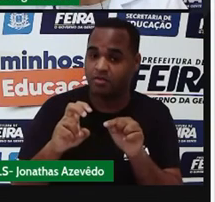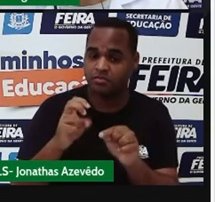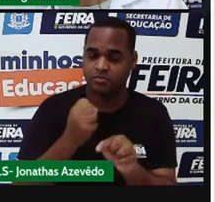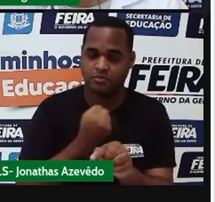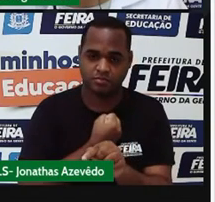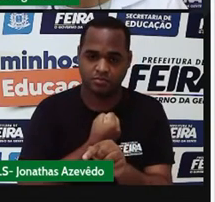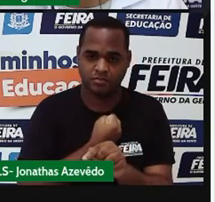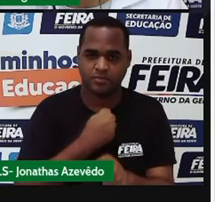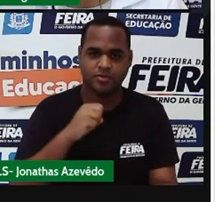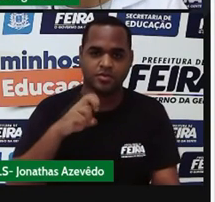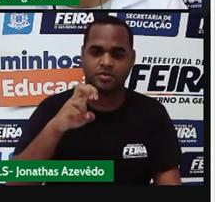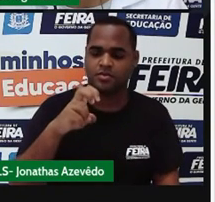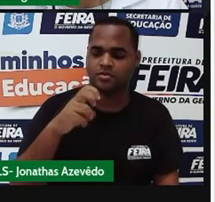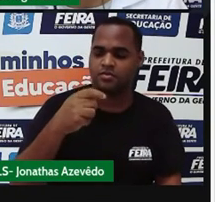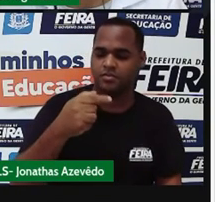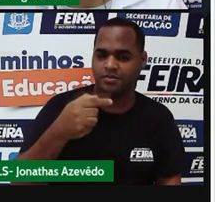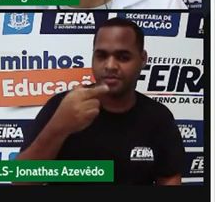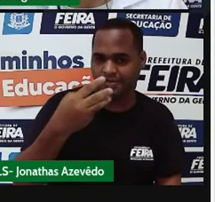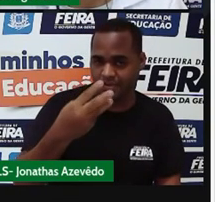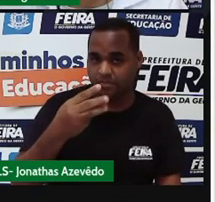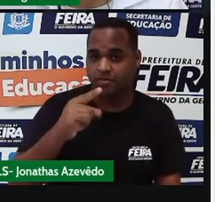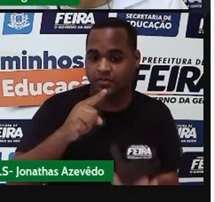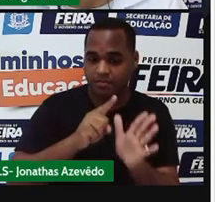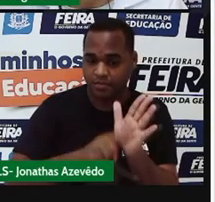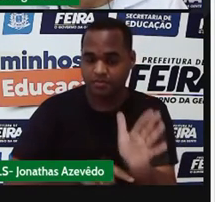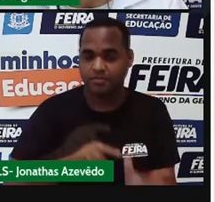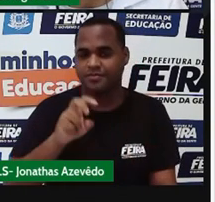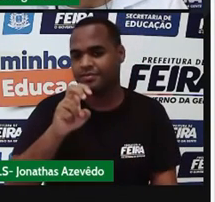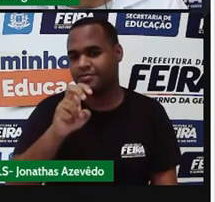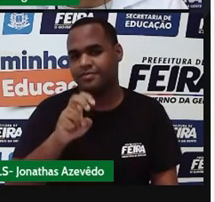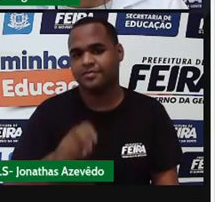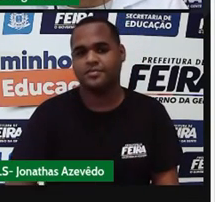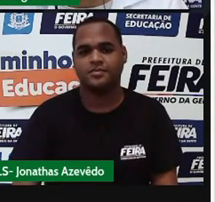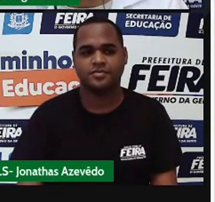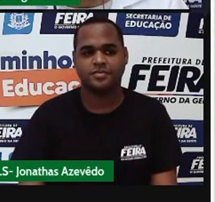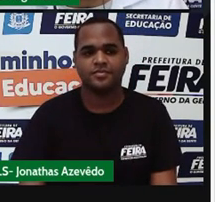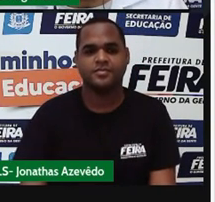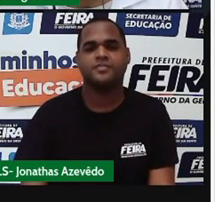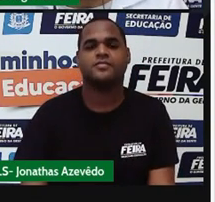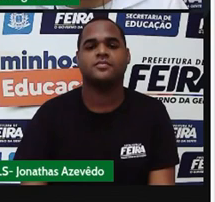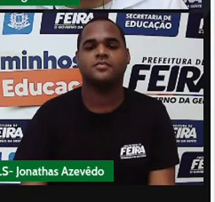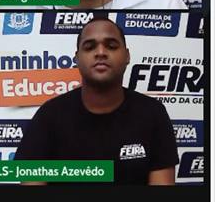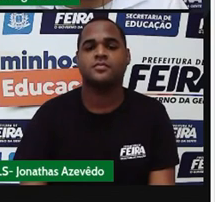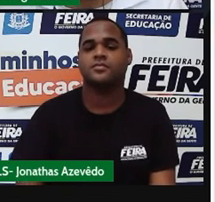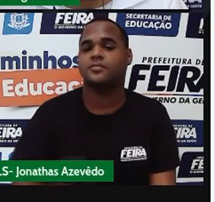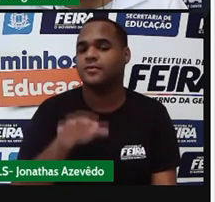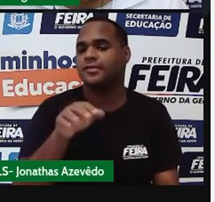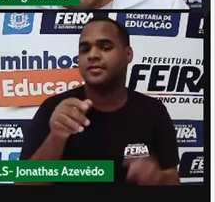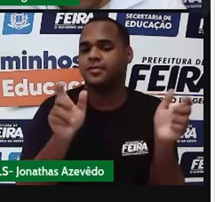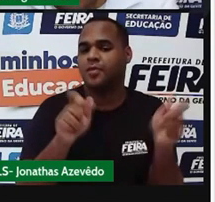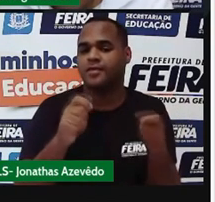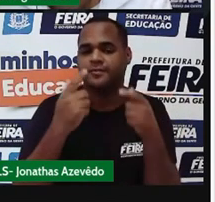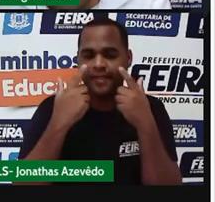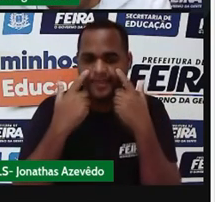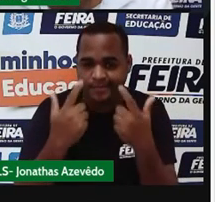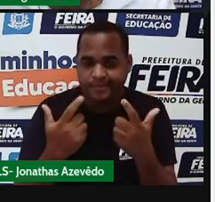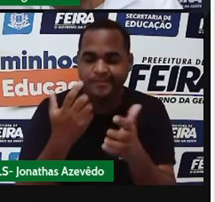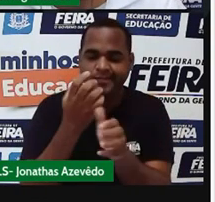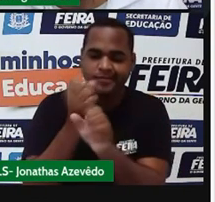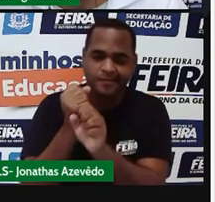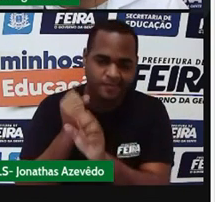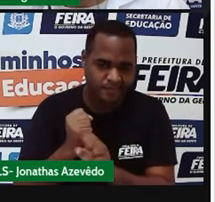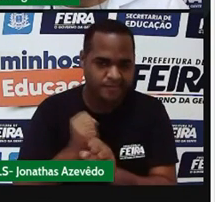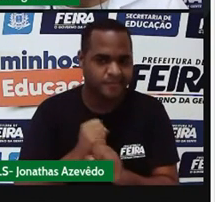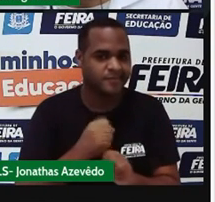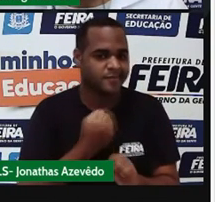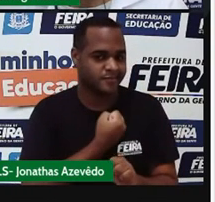tão 573 - 5 E aí você já vai fazendo essa continha